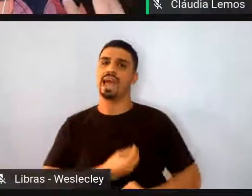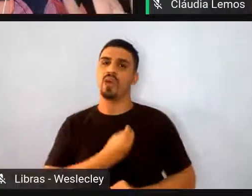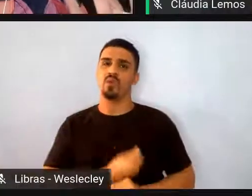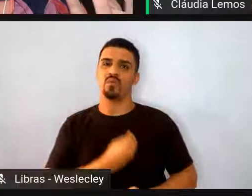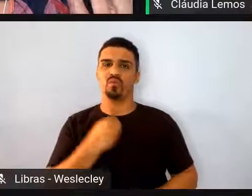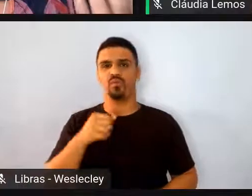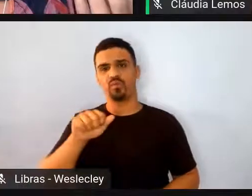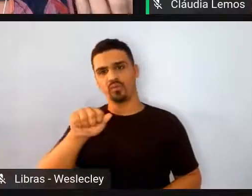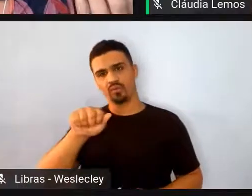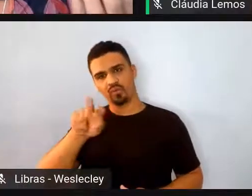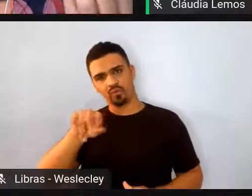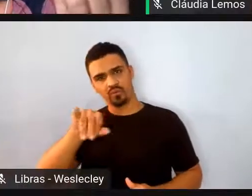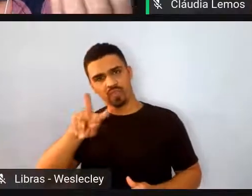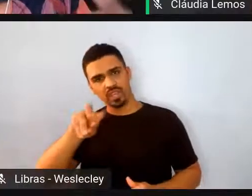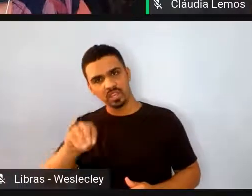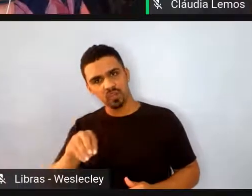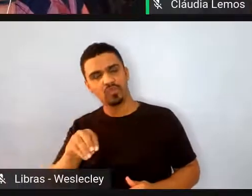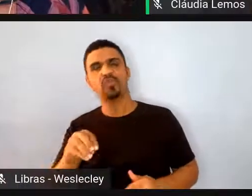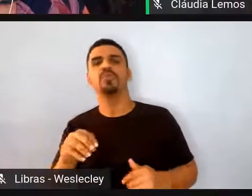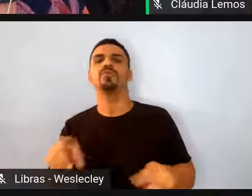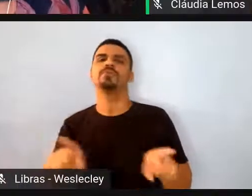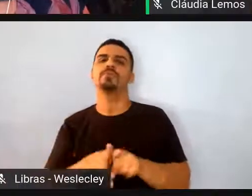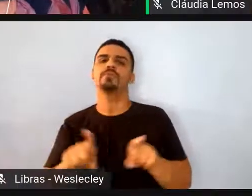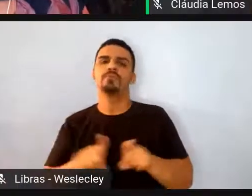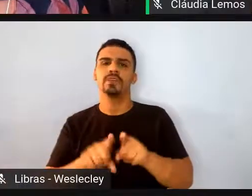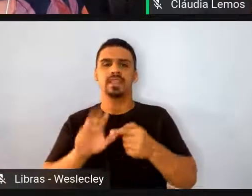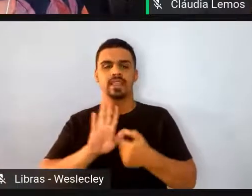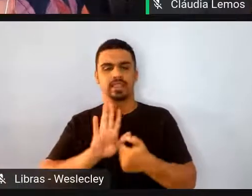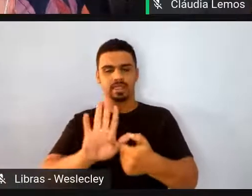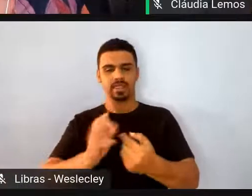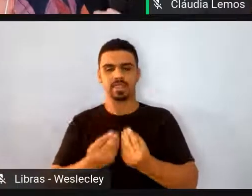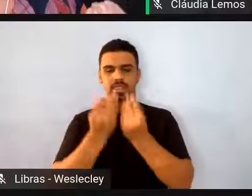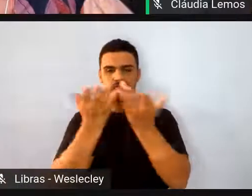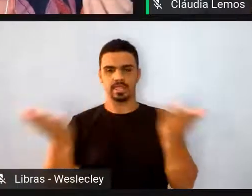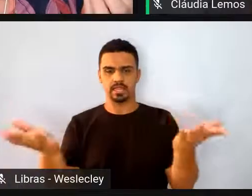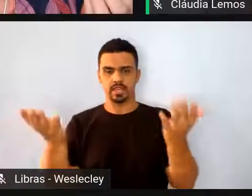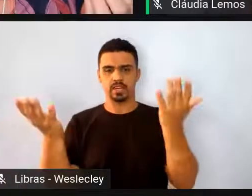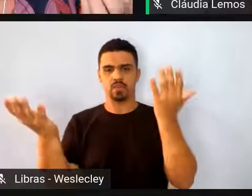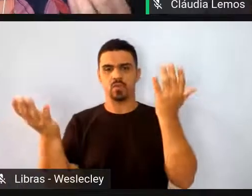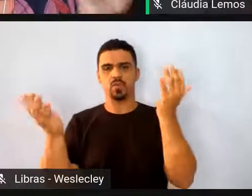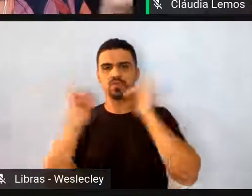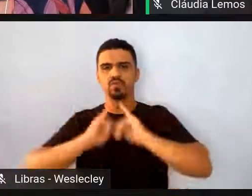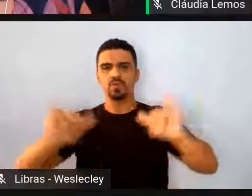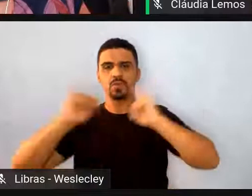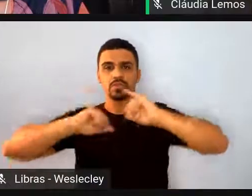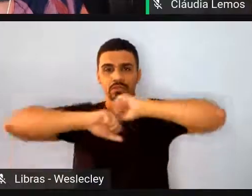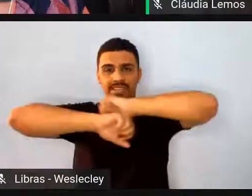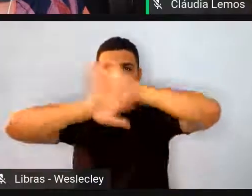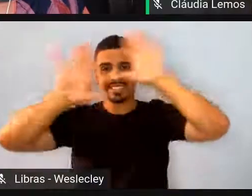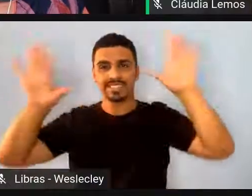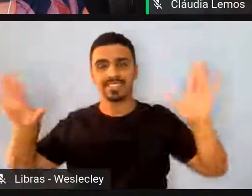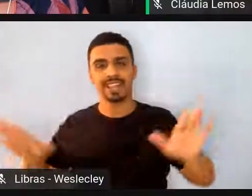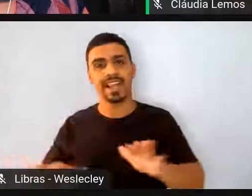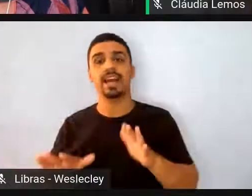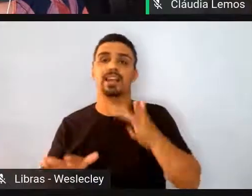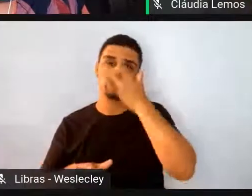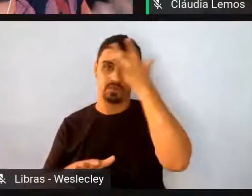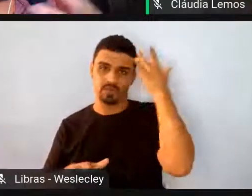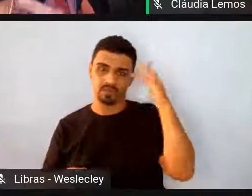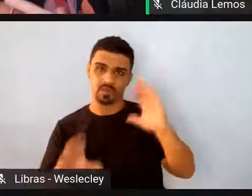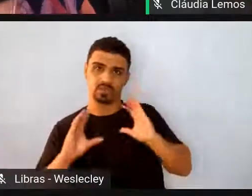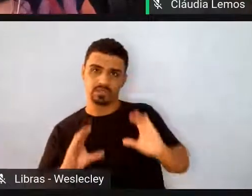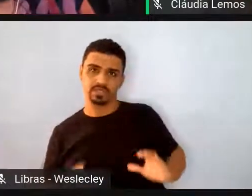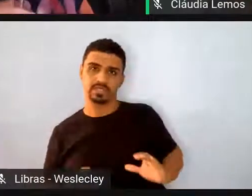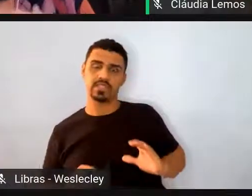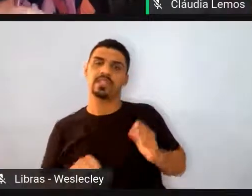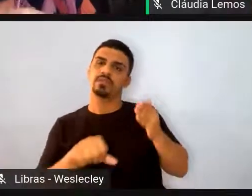essas informações mais compreensíveis para o cidadão, de forma a fazer o cidadão a se envolver mais com o processo legislativo